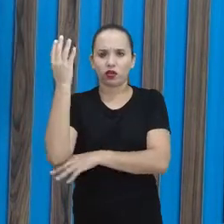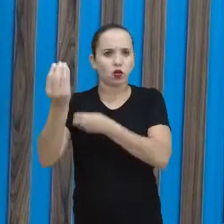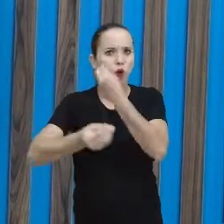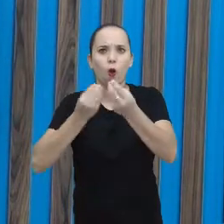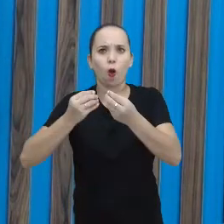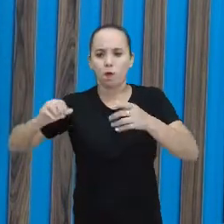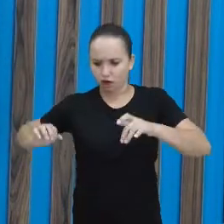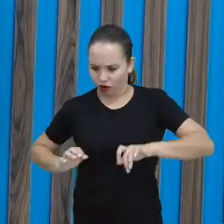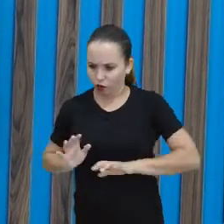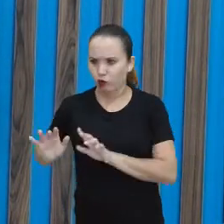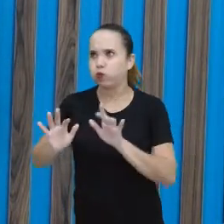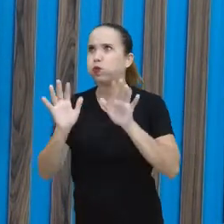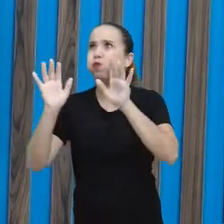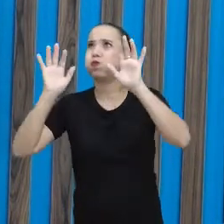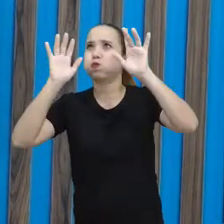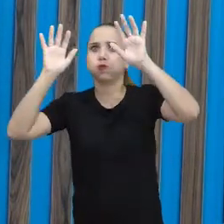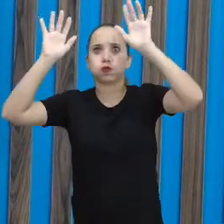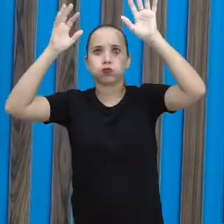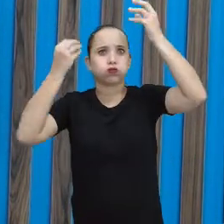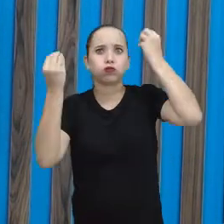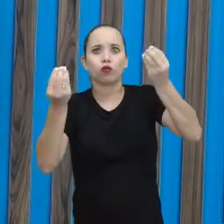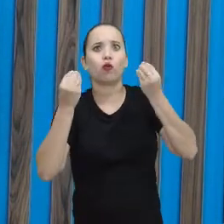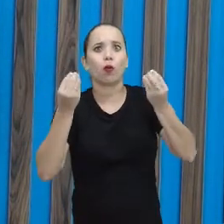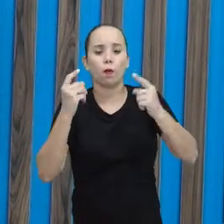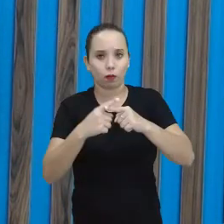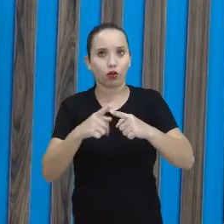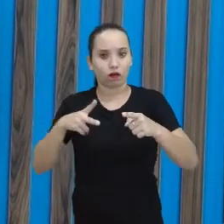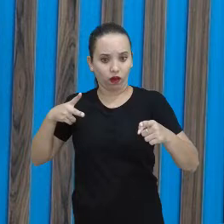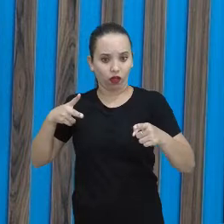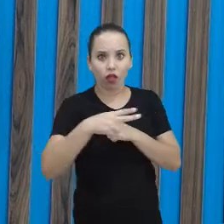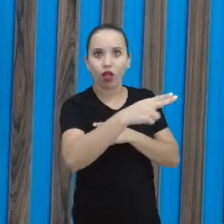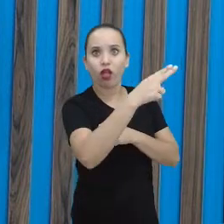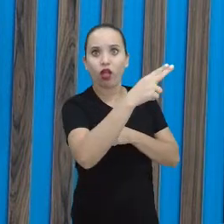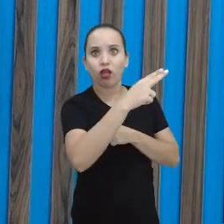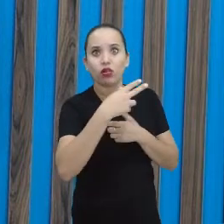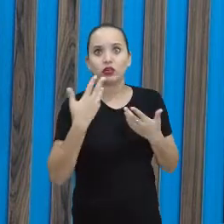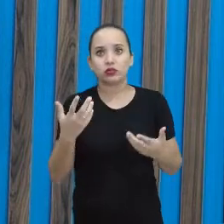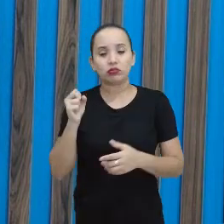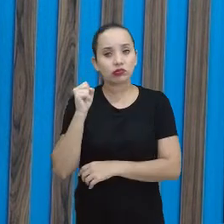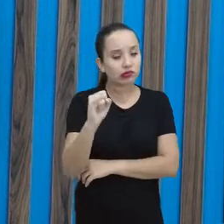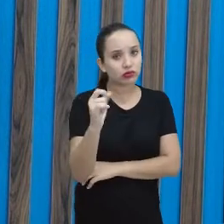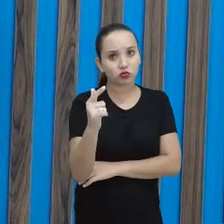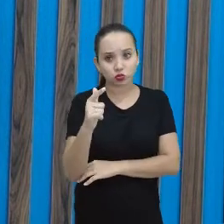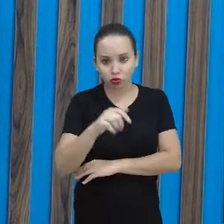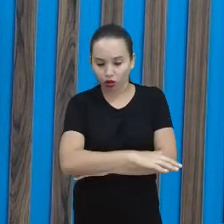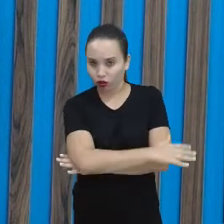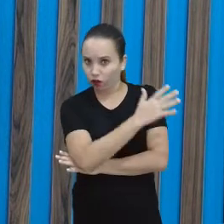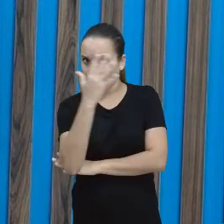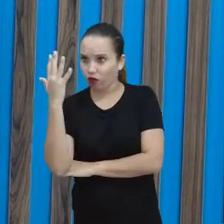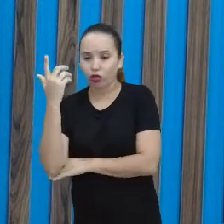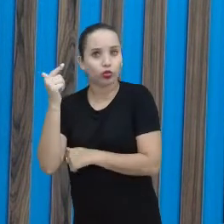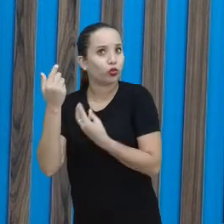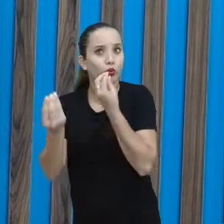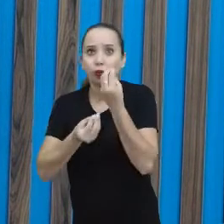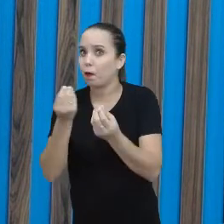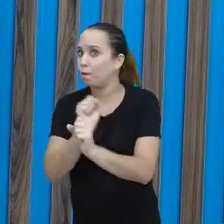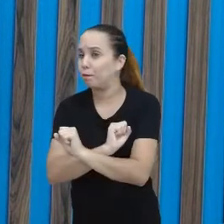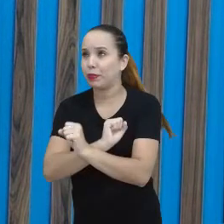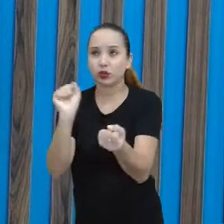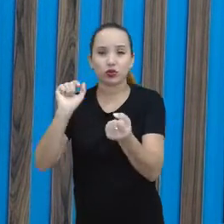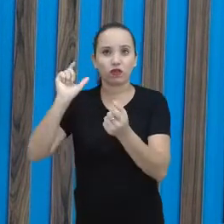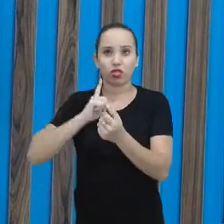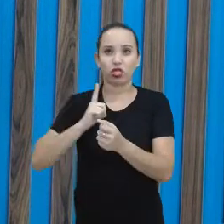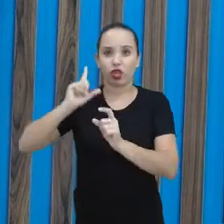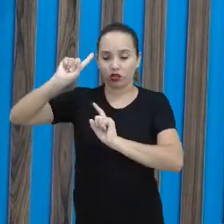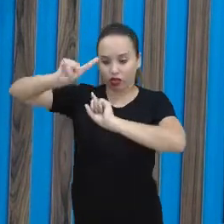Esse ciclo vai ser quebrado, né? Então, sem vegetação, gente, não tem transpiração, não vai ter